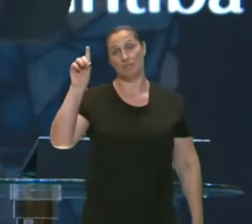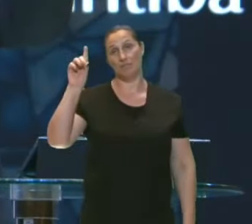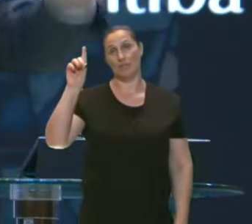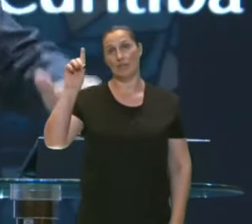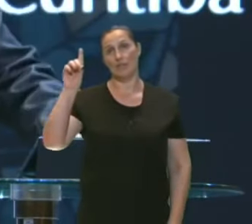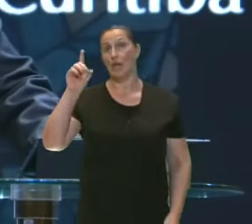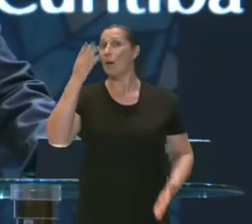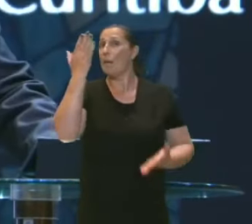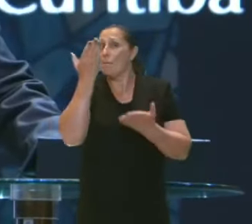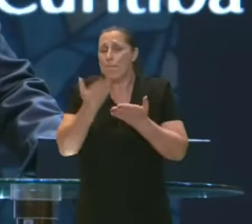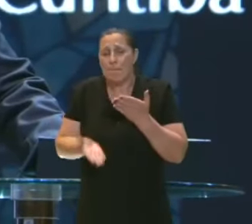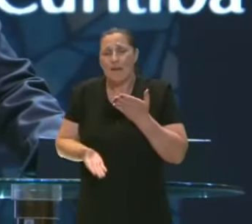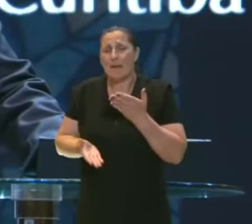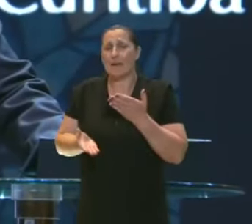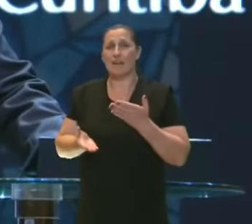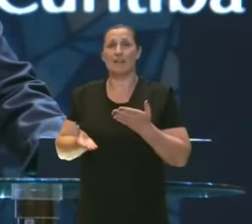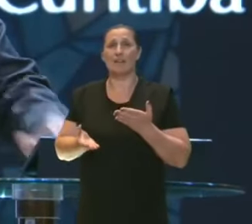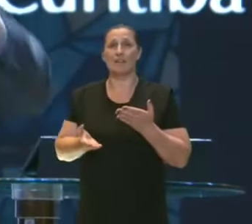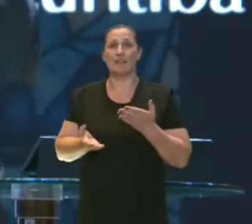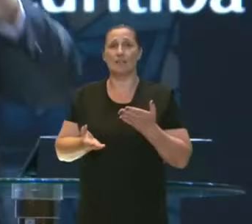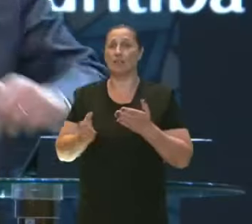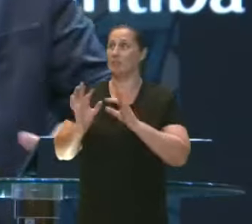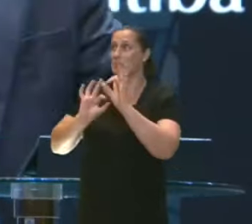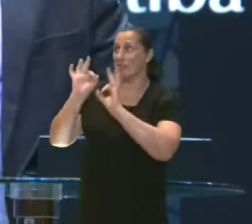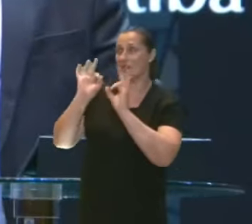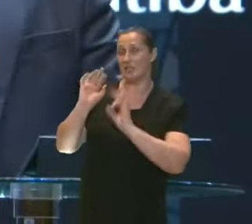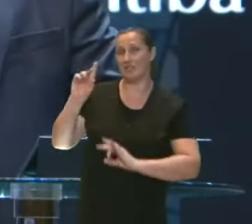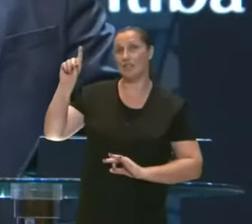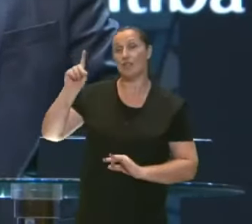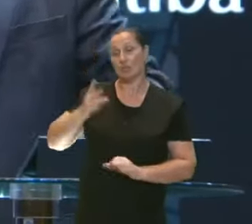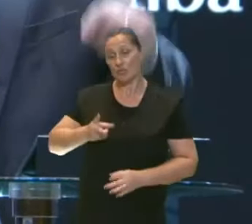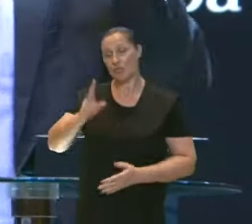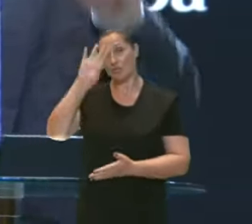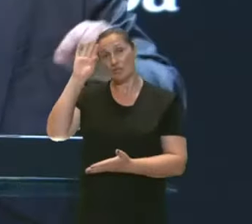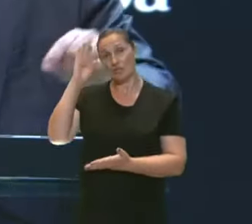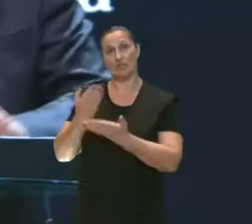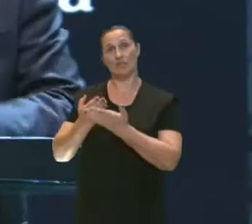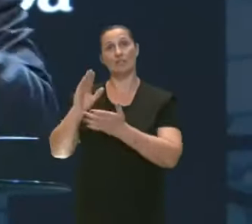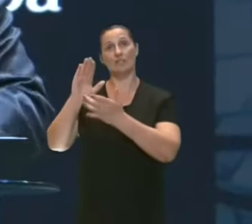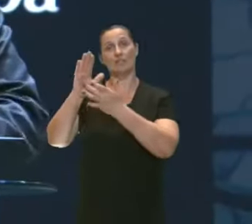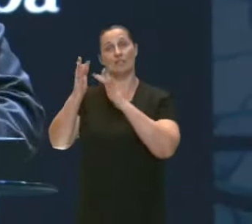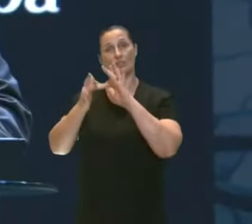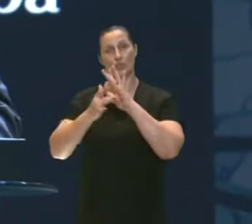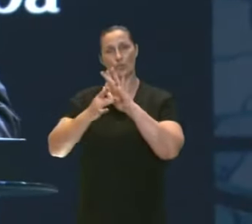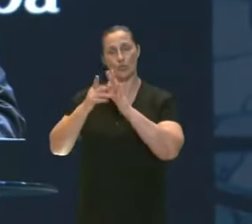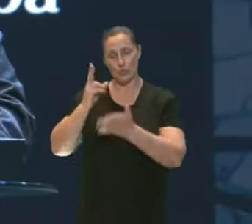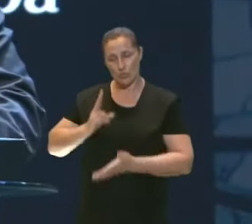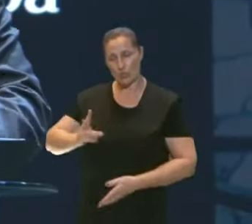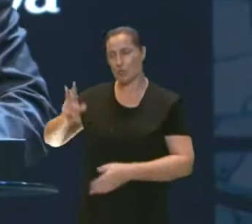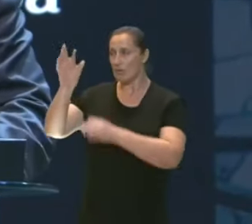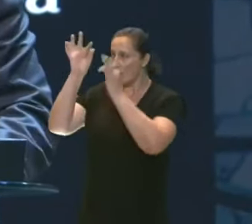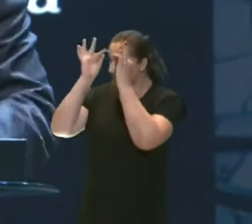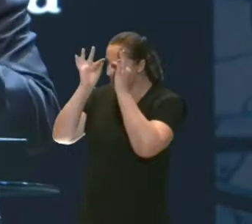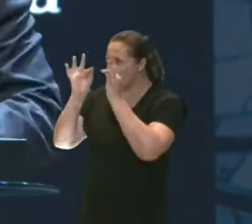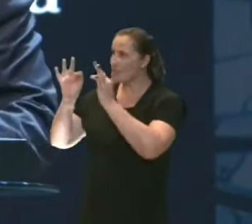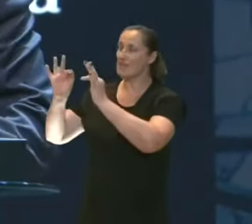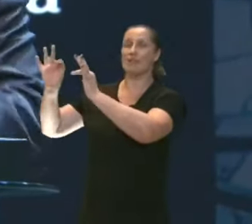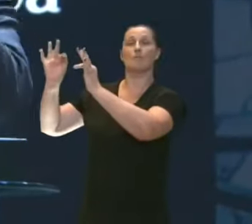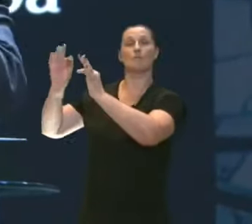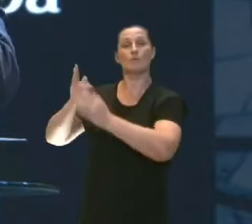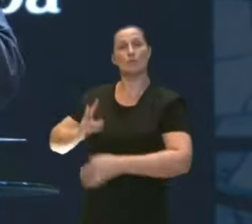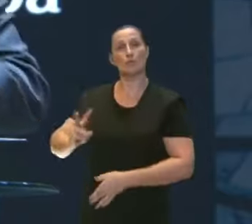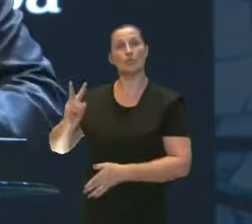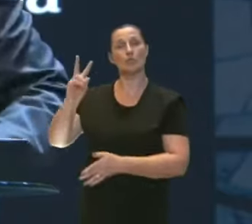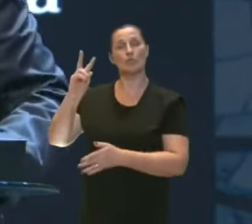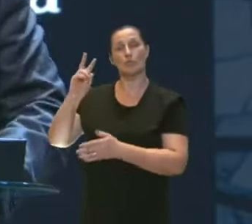Não percam de vista o plano de Deus, continuem crendo no Senhor, continuem fiéis a Deus, continuem crendo